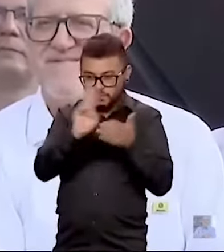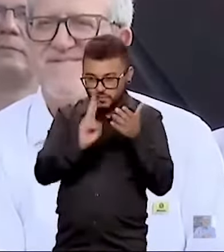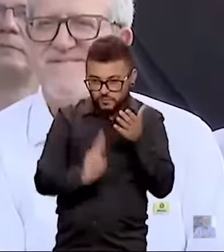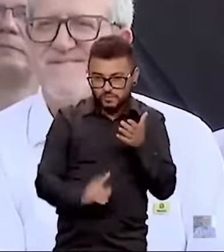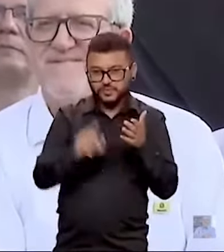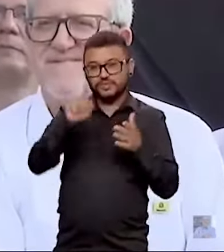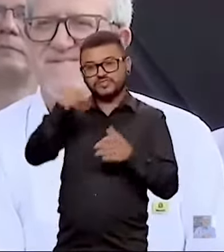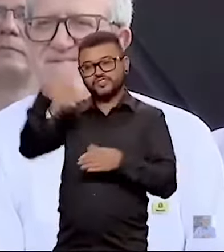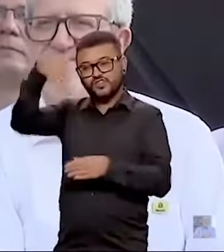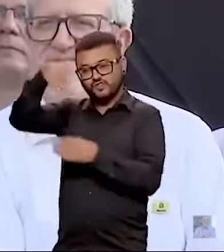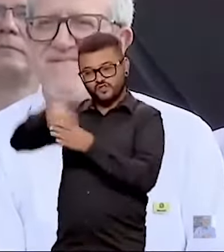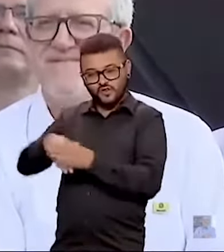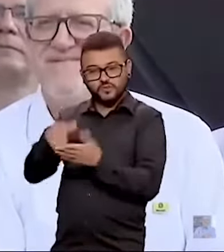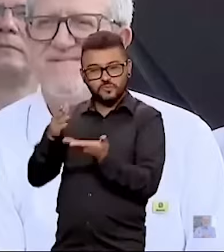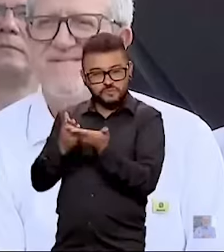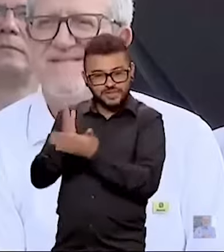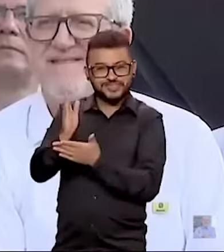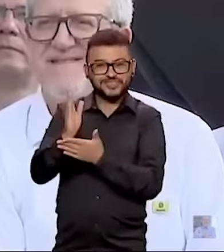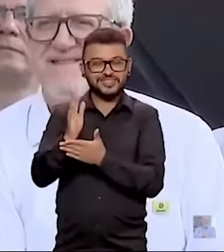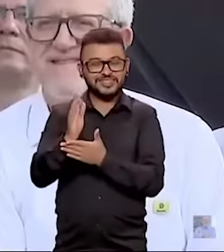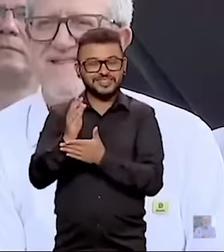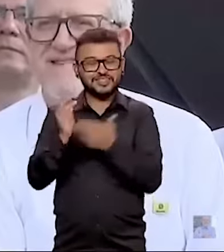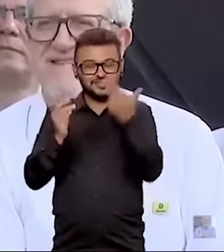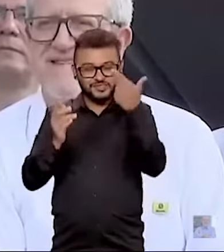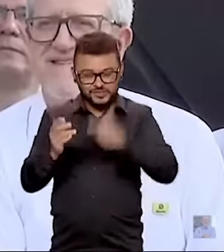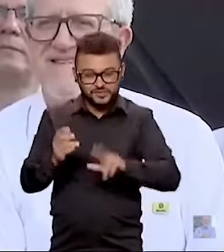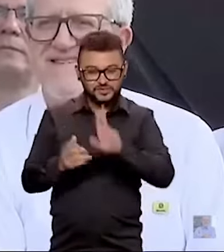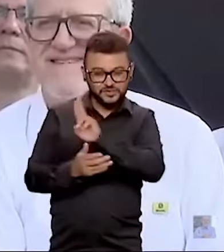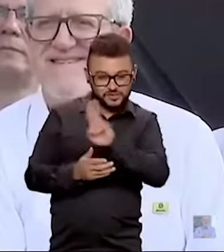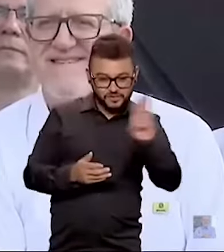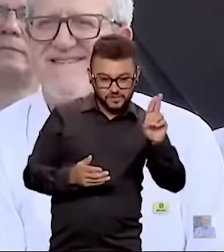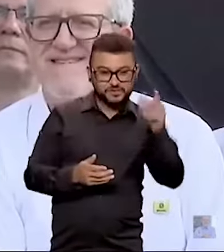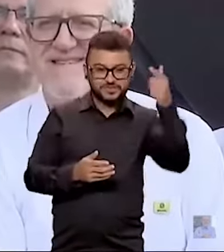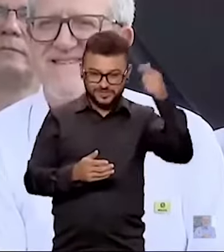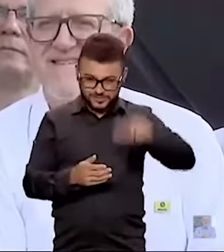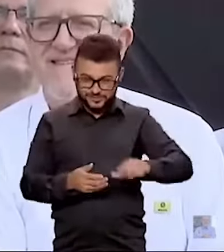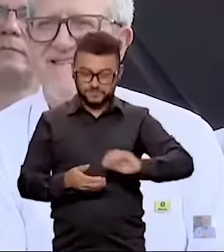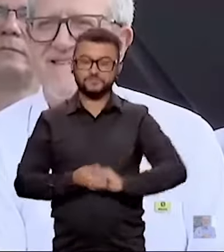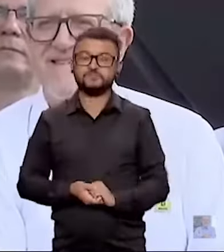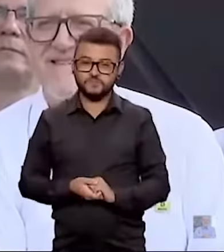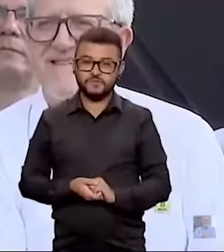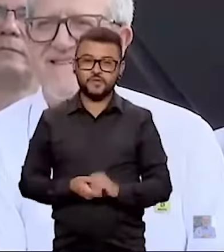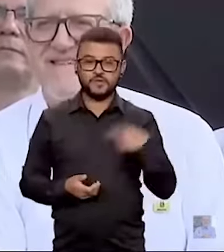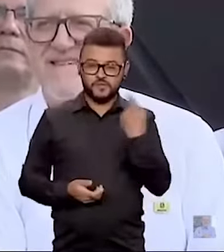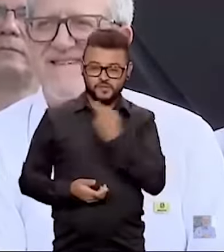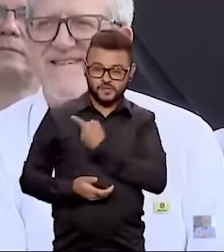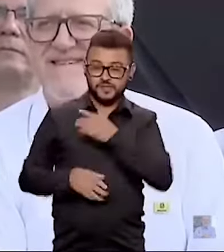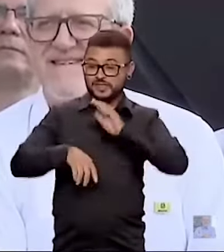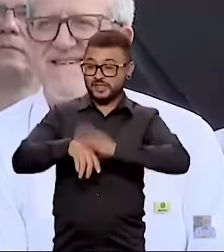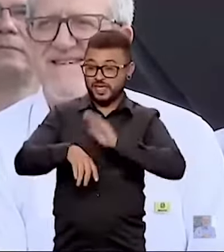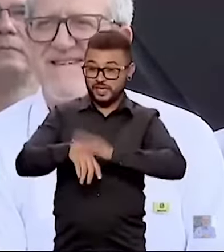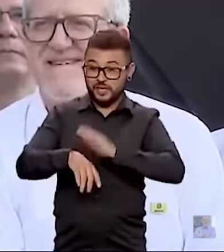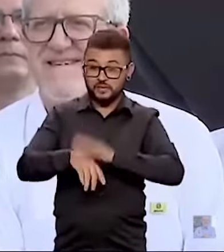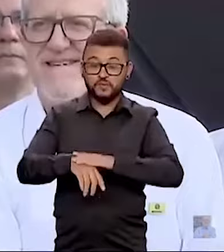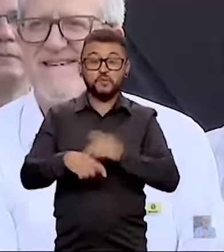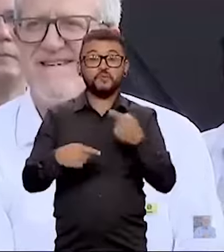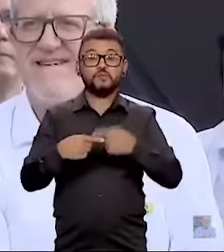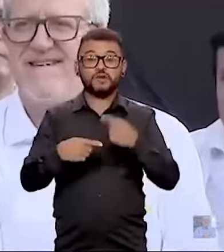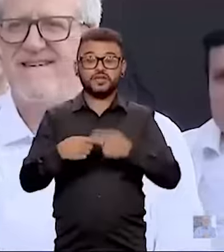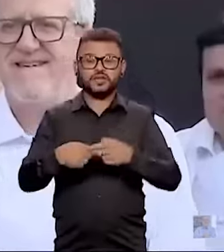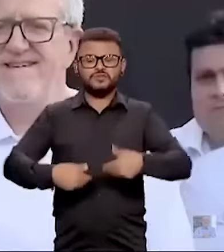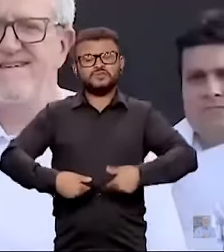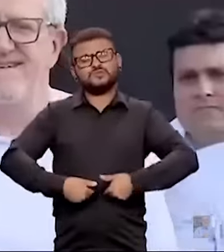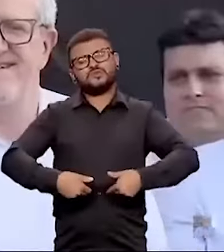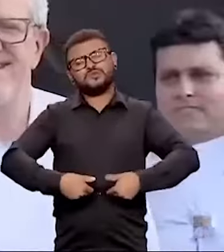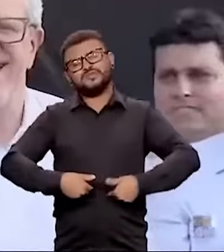aqui, porque vocês já foram eleitos nas eleições, não preciso citar o nome de vocês outra vez. E nós vamos ganhar tempo, sabe por